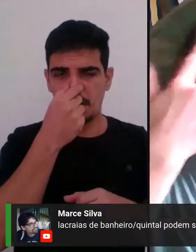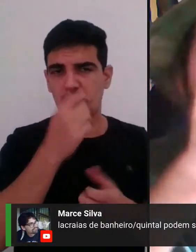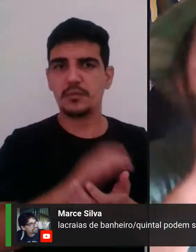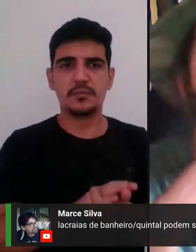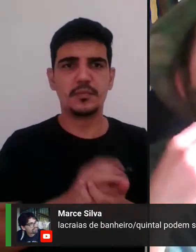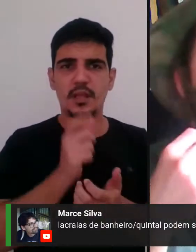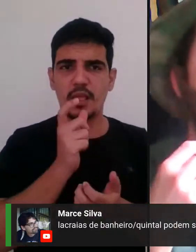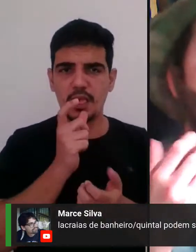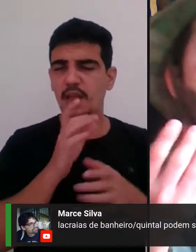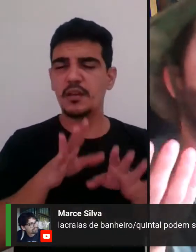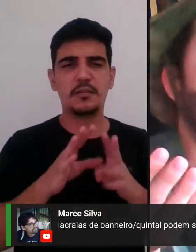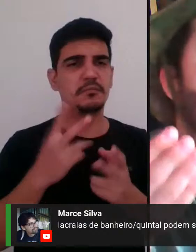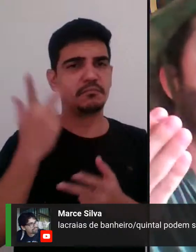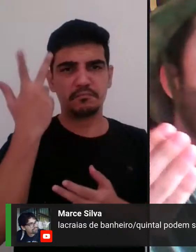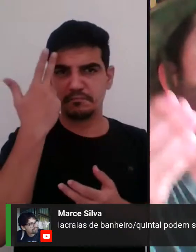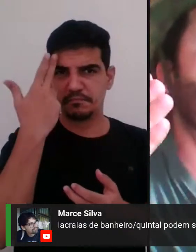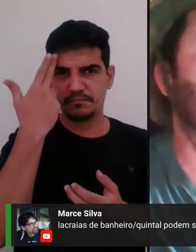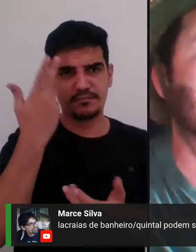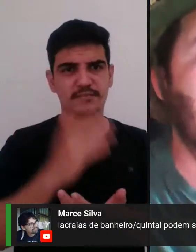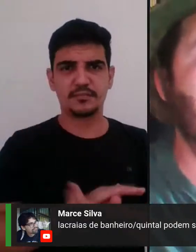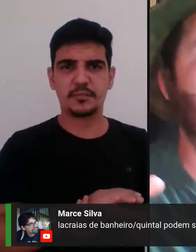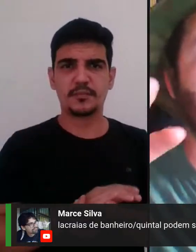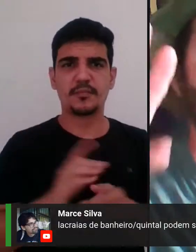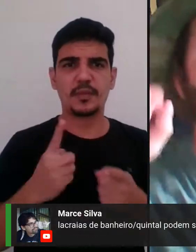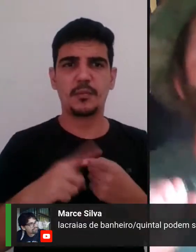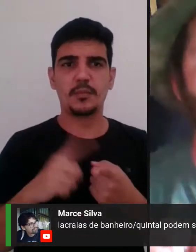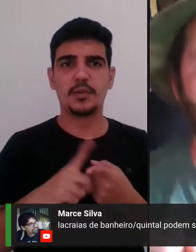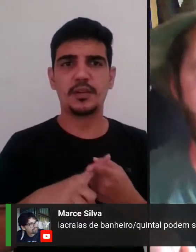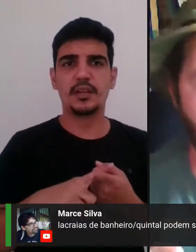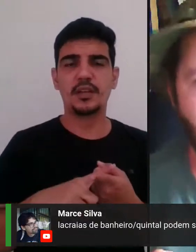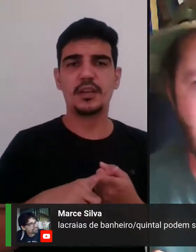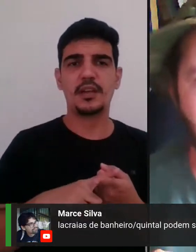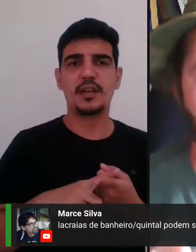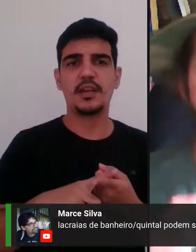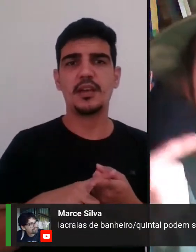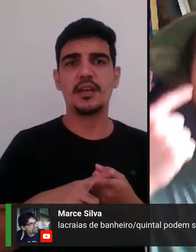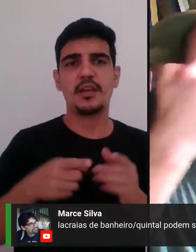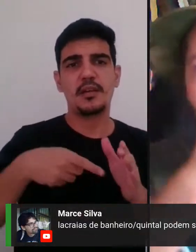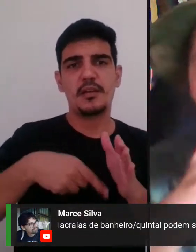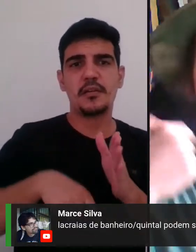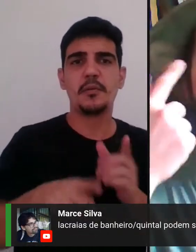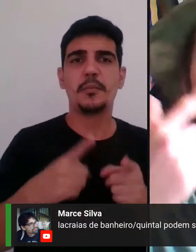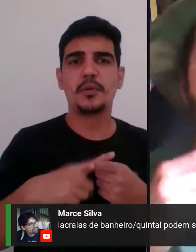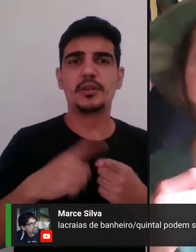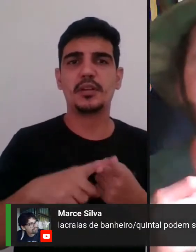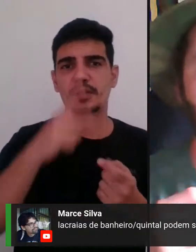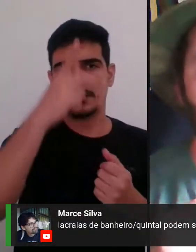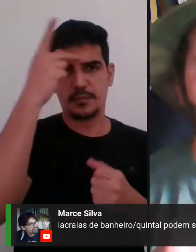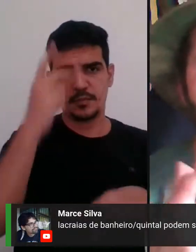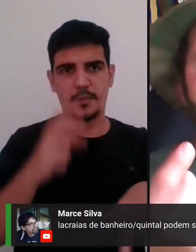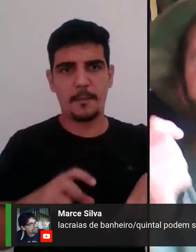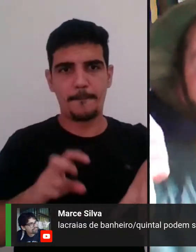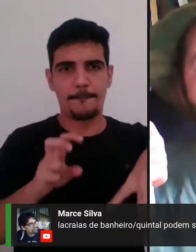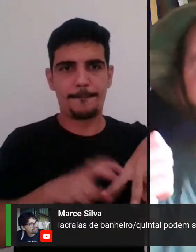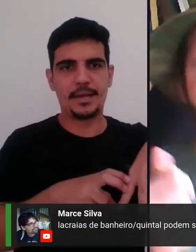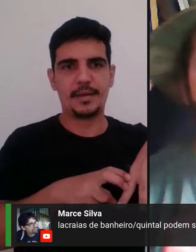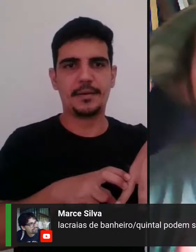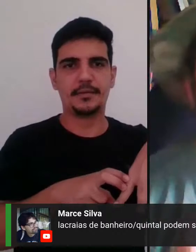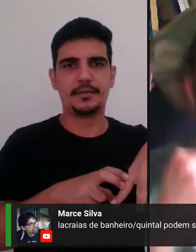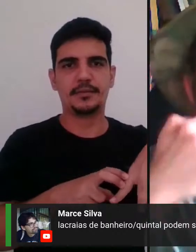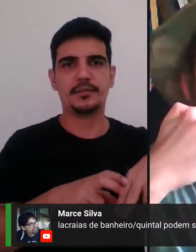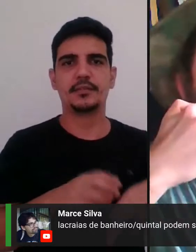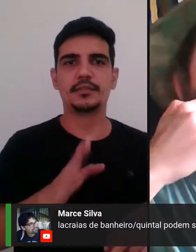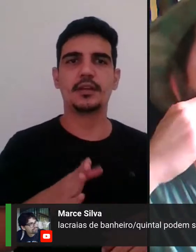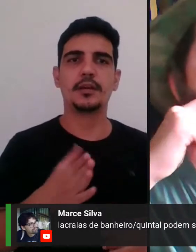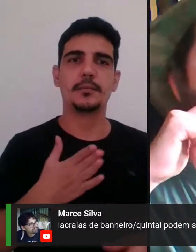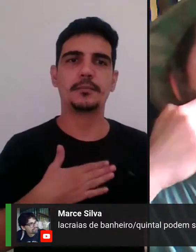É um envenenamento um pouco mais grave do que se fosse numa perna, por exemplo, porque é muito vascularizado. A minha pet, a minha